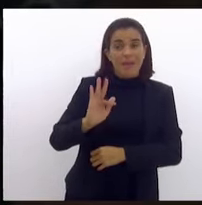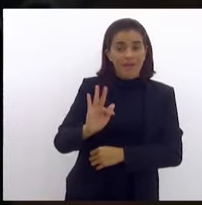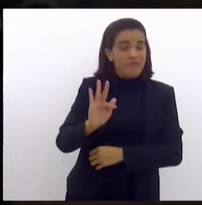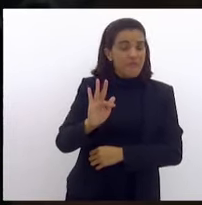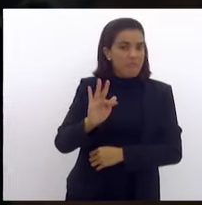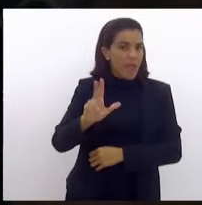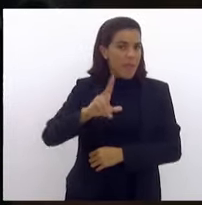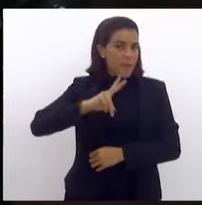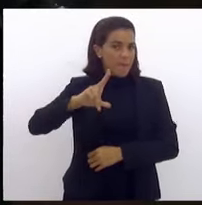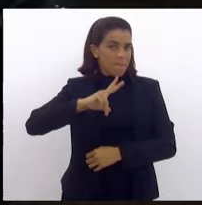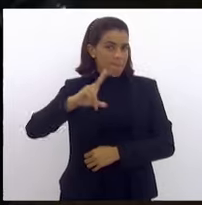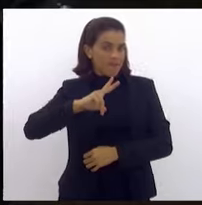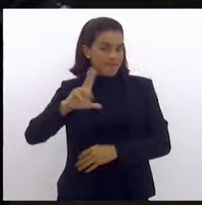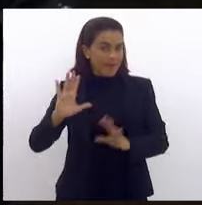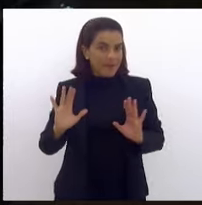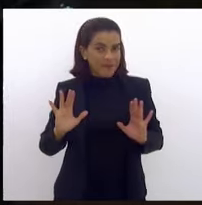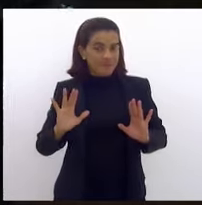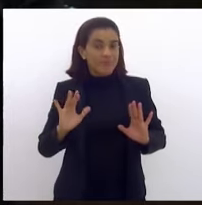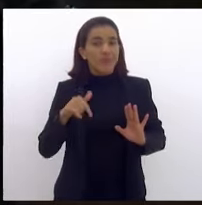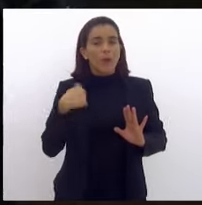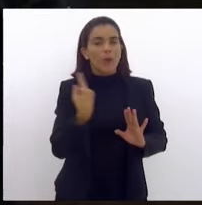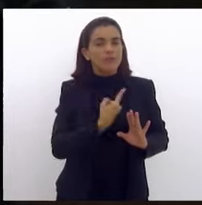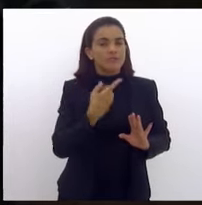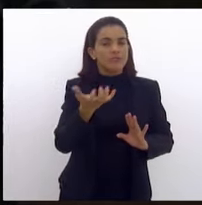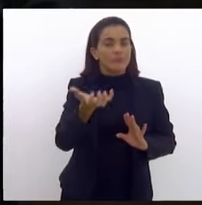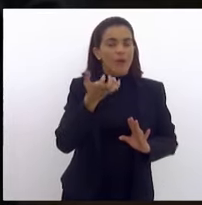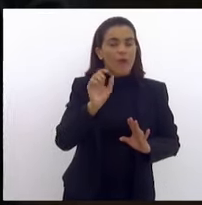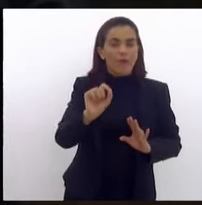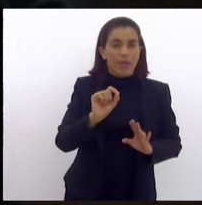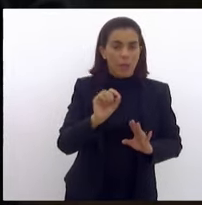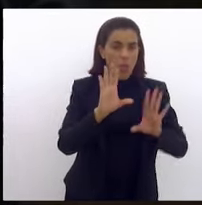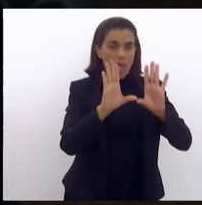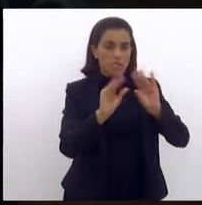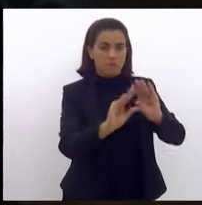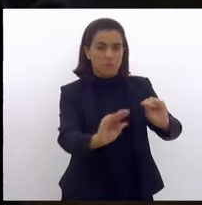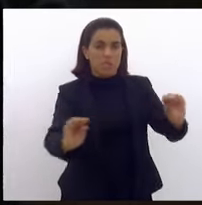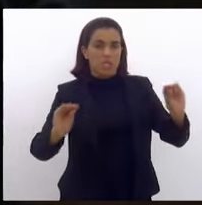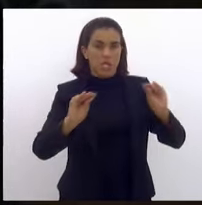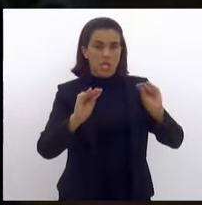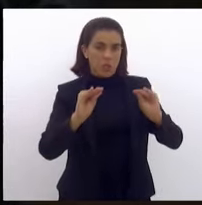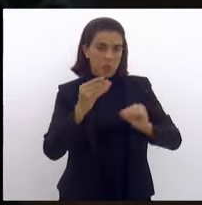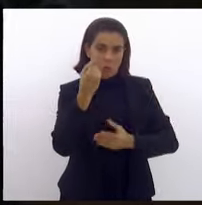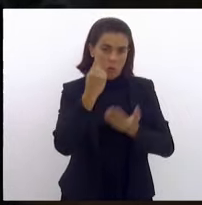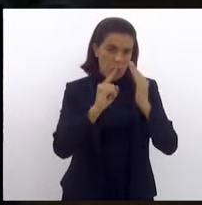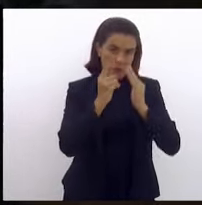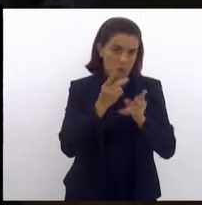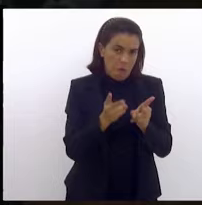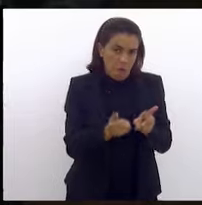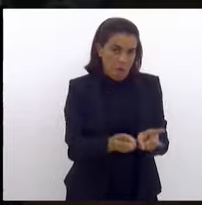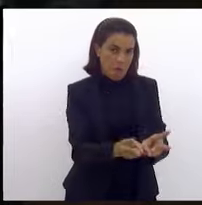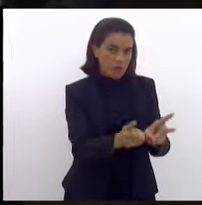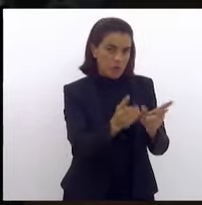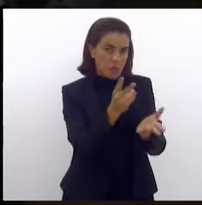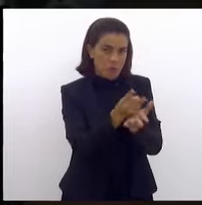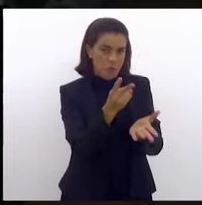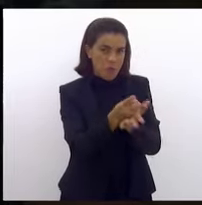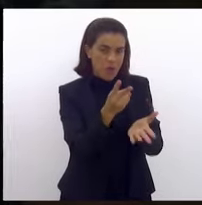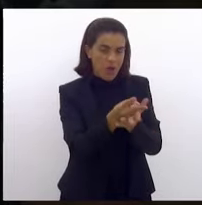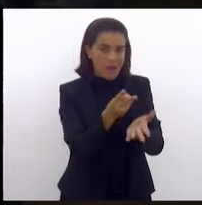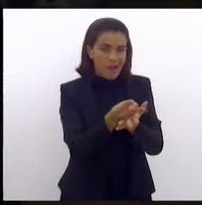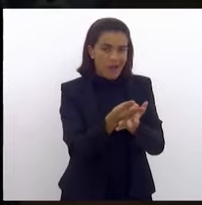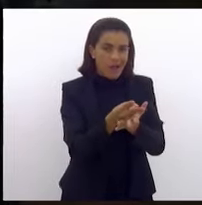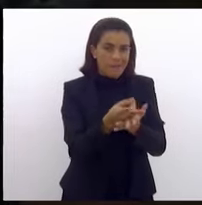entidade privada. O que a gente quer fazer não é se meter no carnaval, o carnaval continua sendo